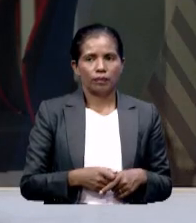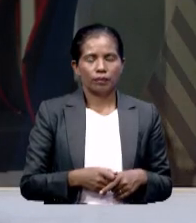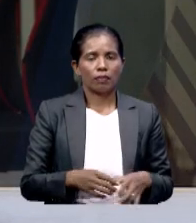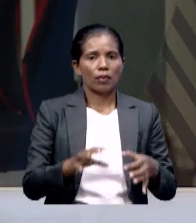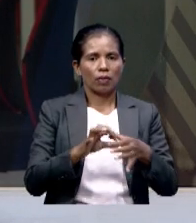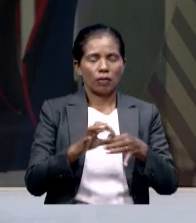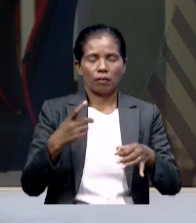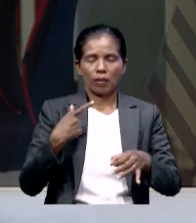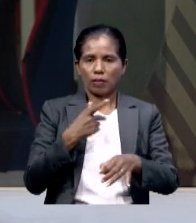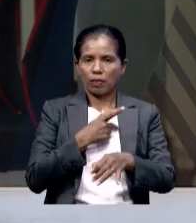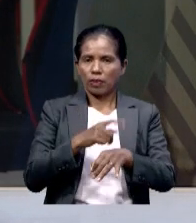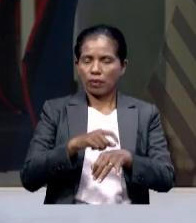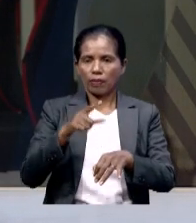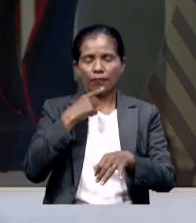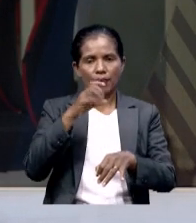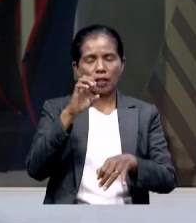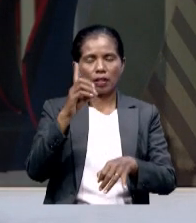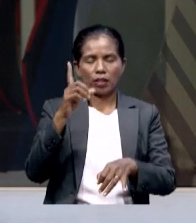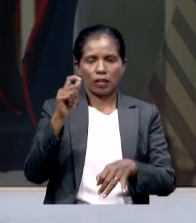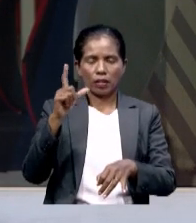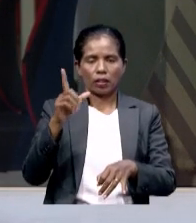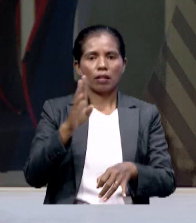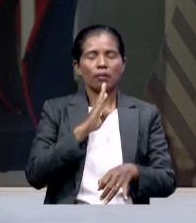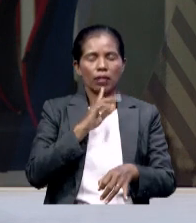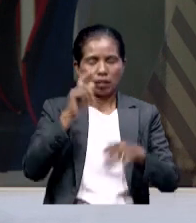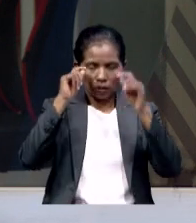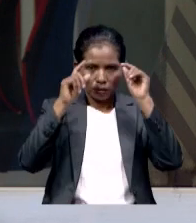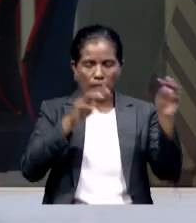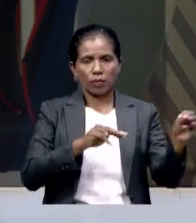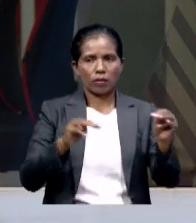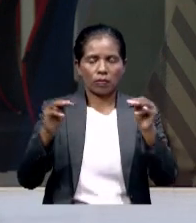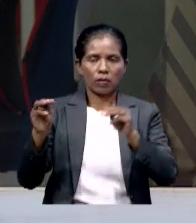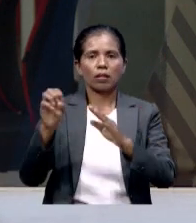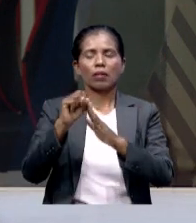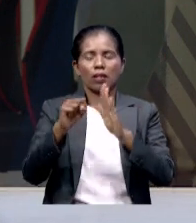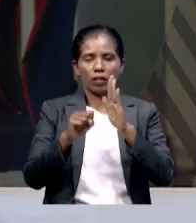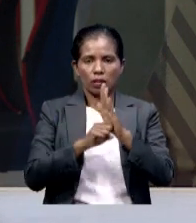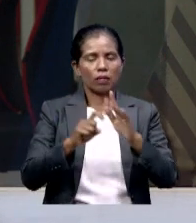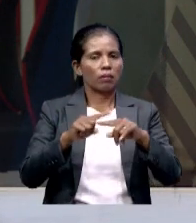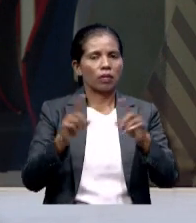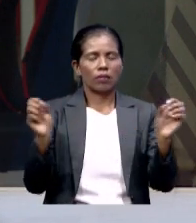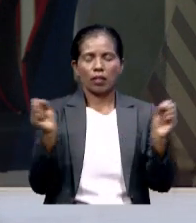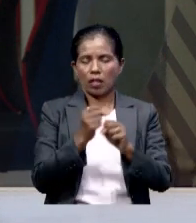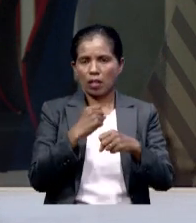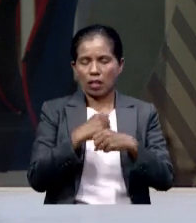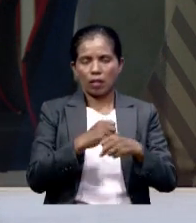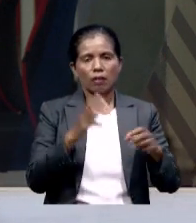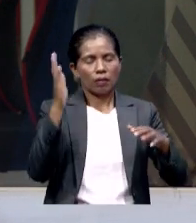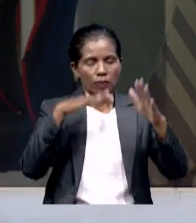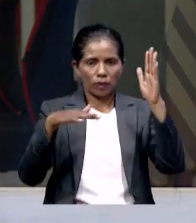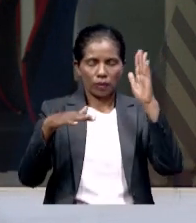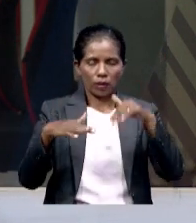Membru Parlamento considera editeli hobe Timor-Leste mudança deit ba statutu, mai bel halo mudança ba problema